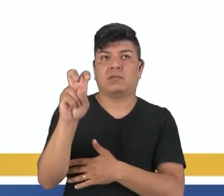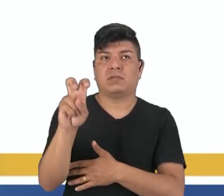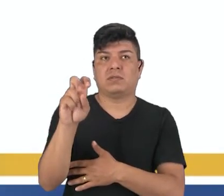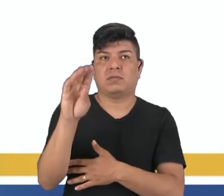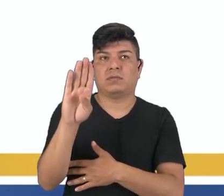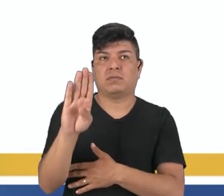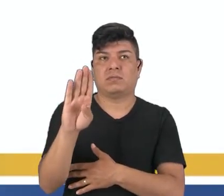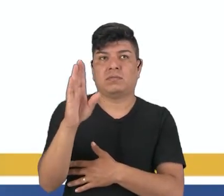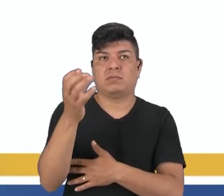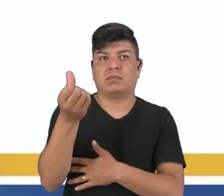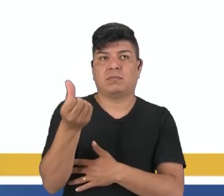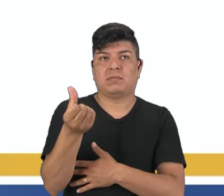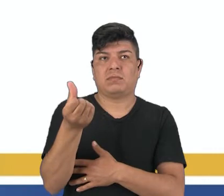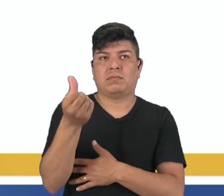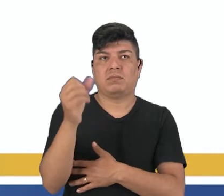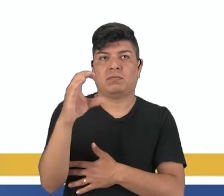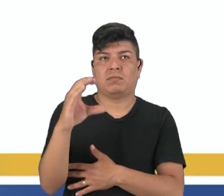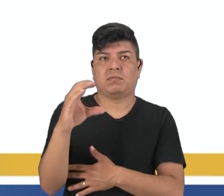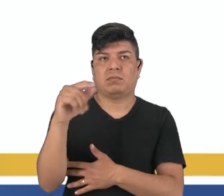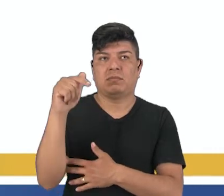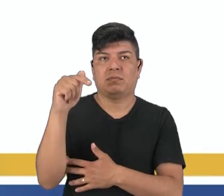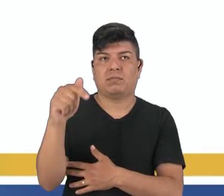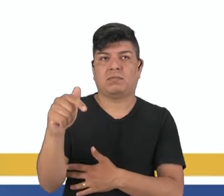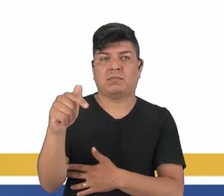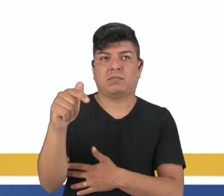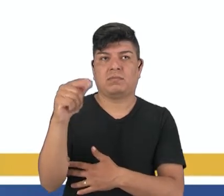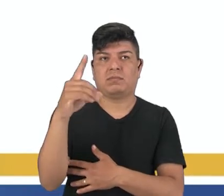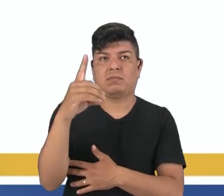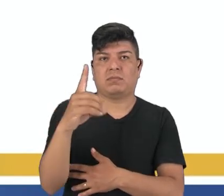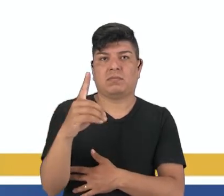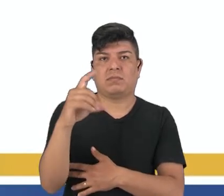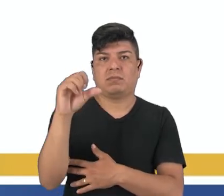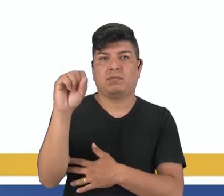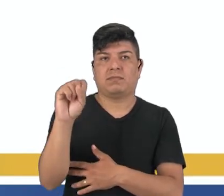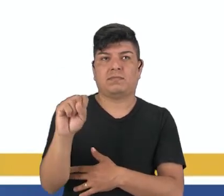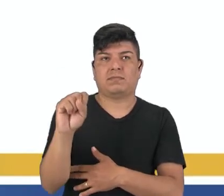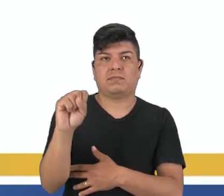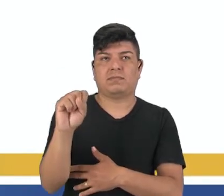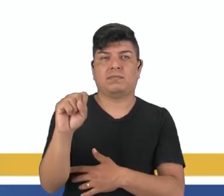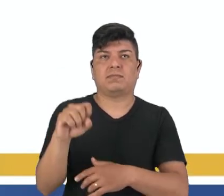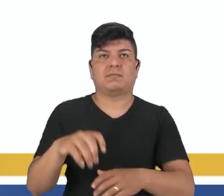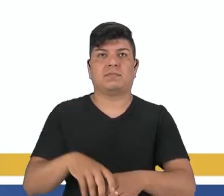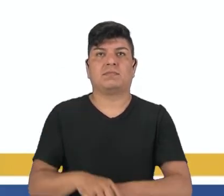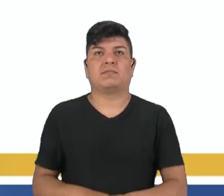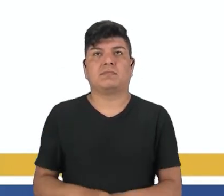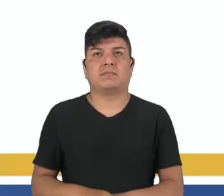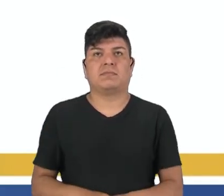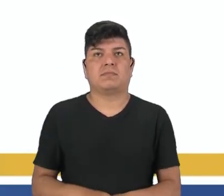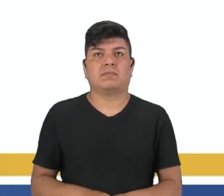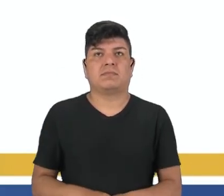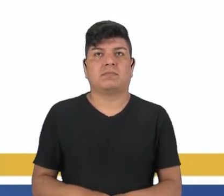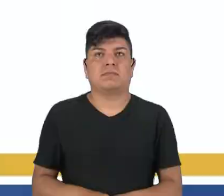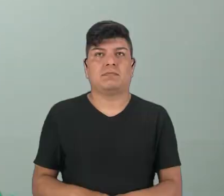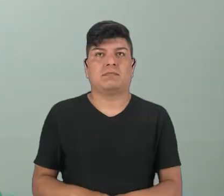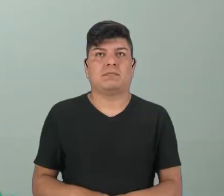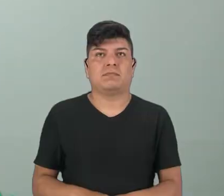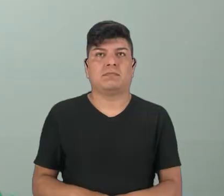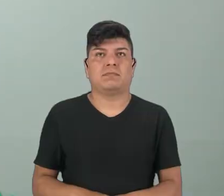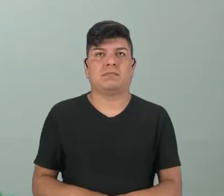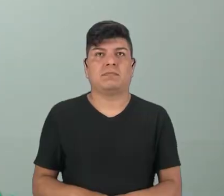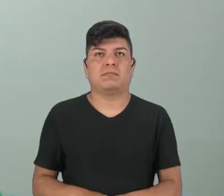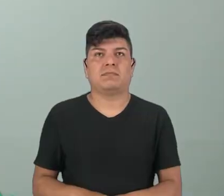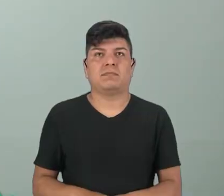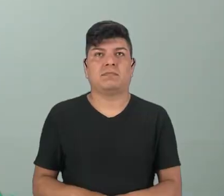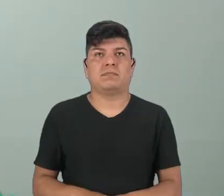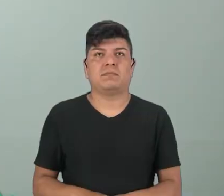letra A, 5, na letra B, 6, na letra C, 7 e na letra D, 8.